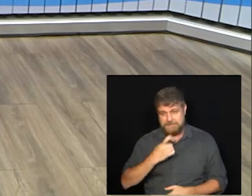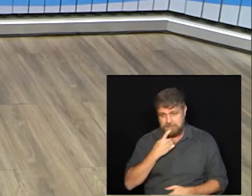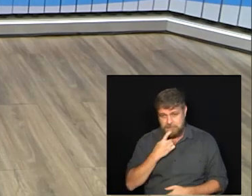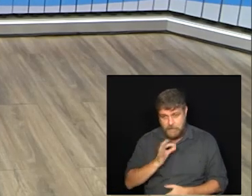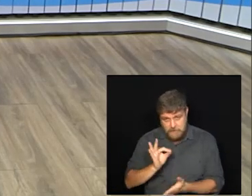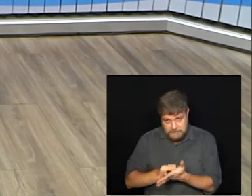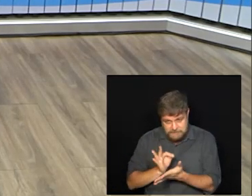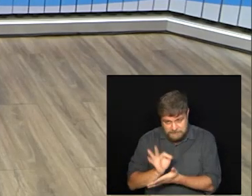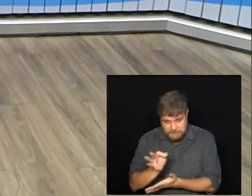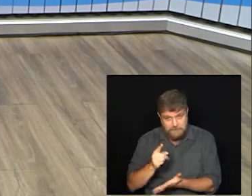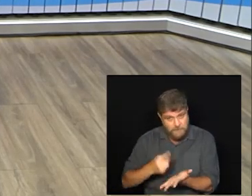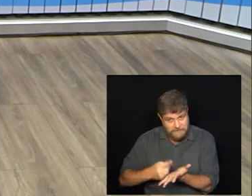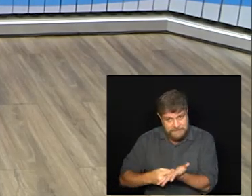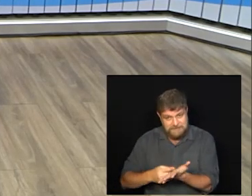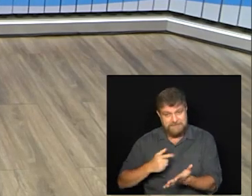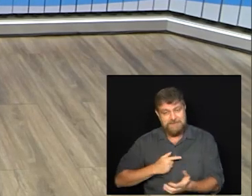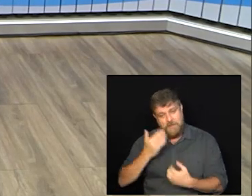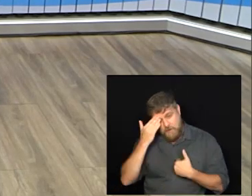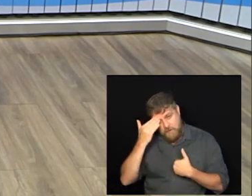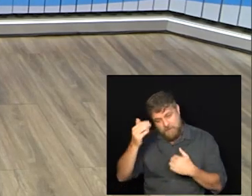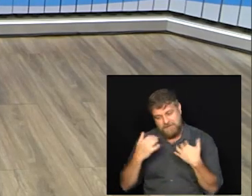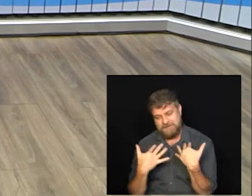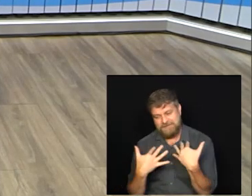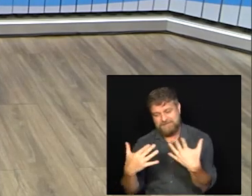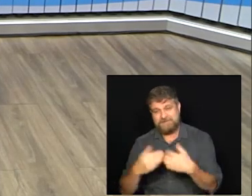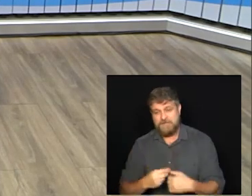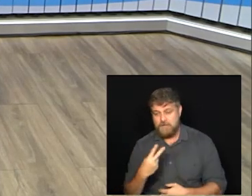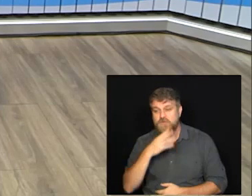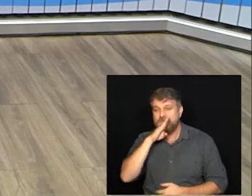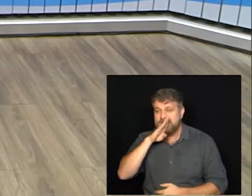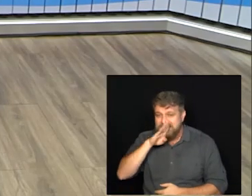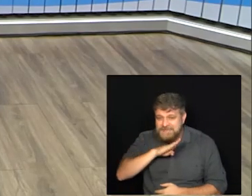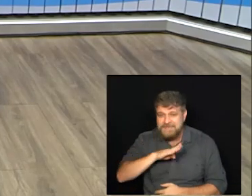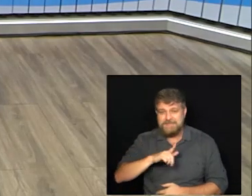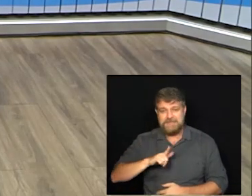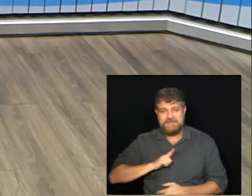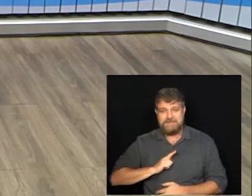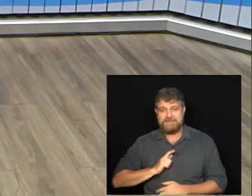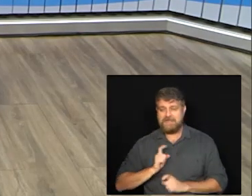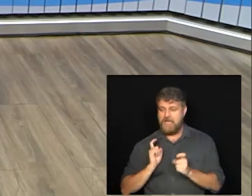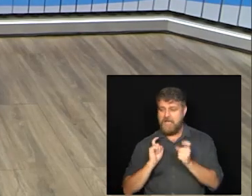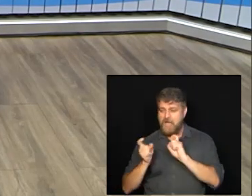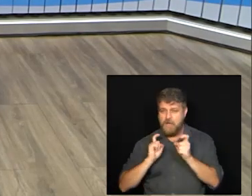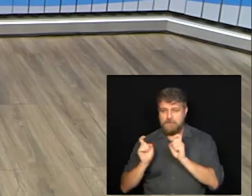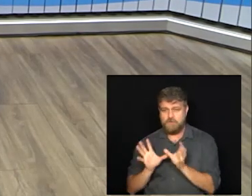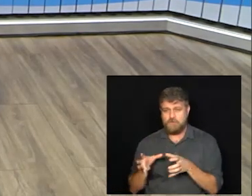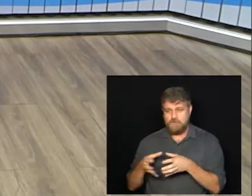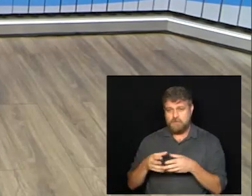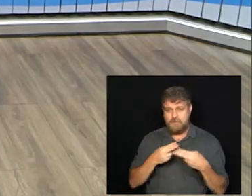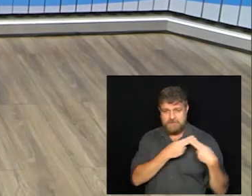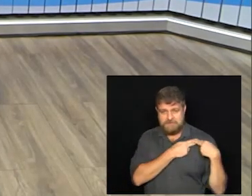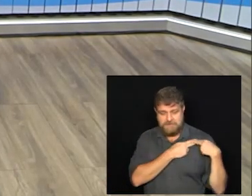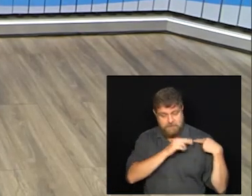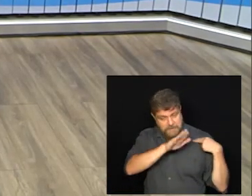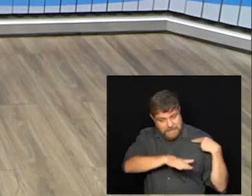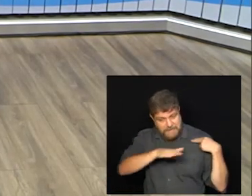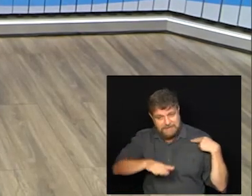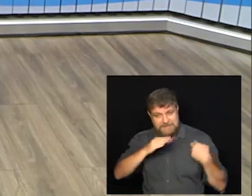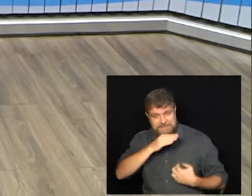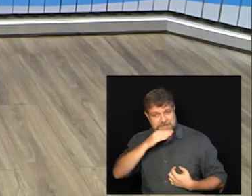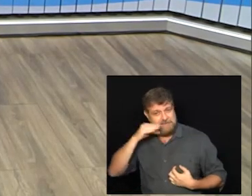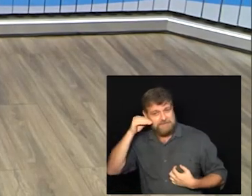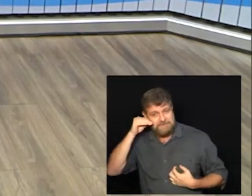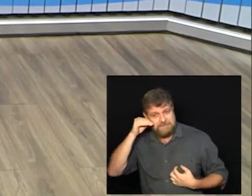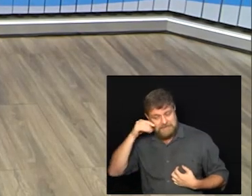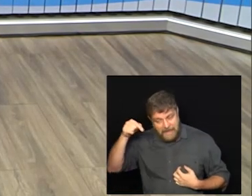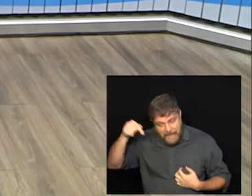certo? Então, muito obrigado pela sua companhia e audiência. 2h da tarde tem reunião da Comissão da Criança, do Adolescente e da